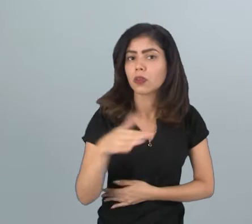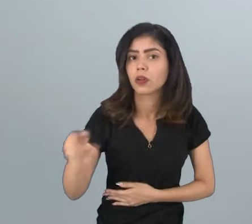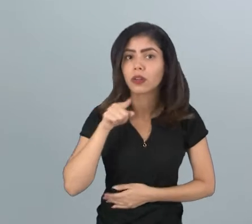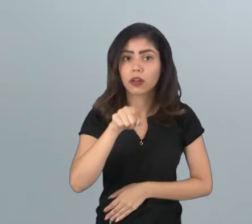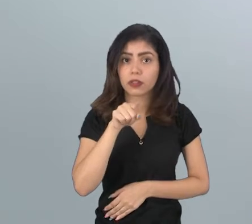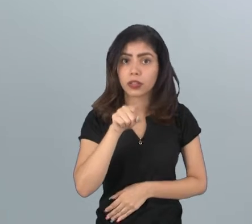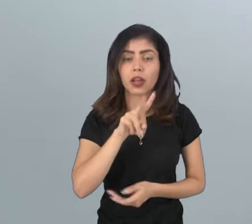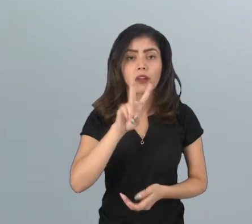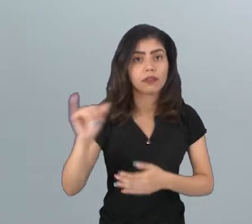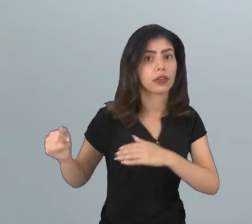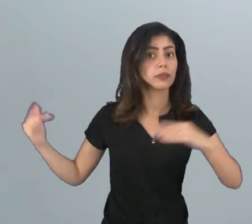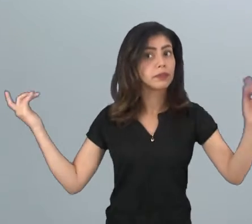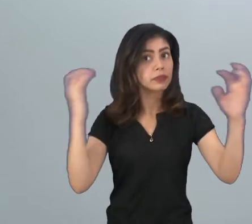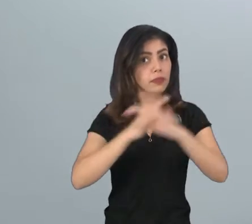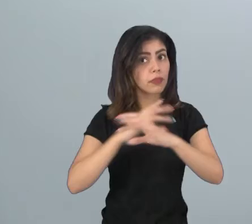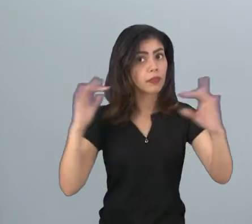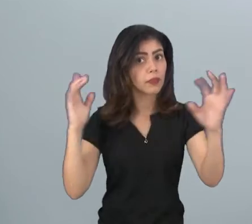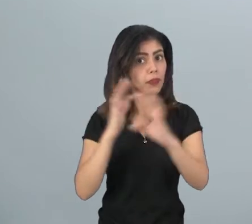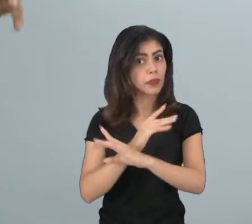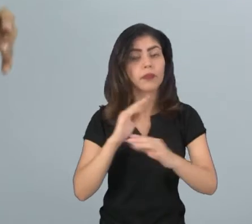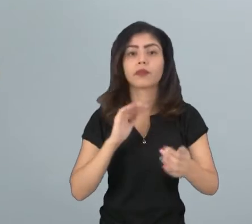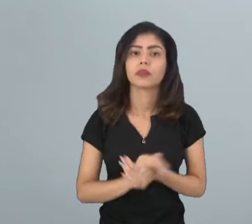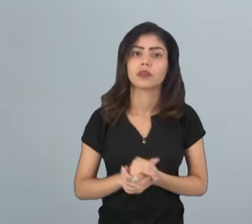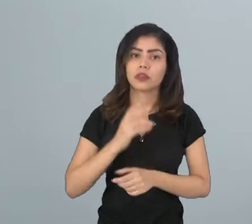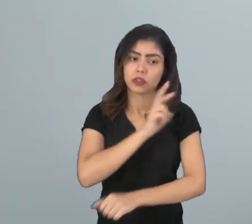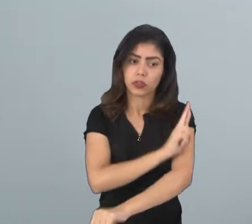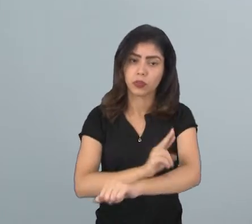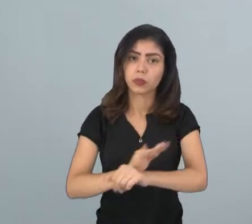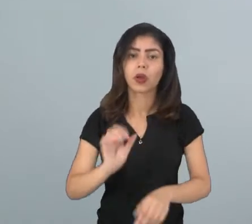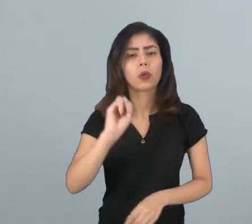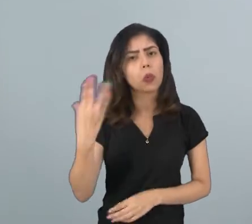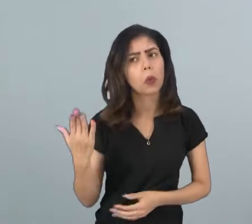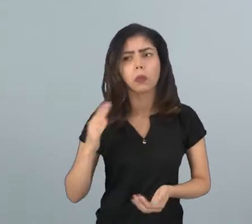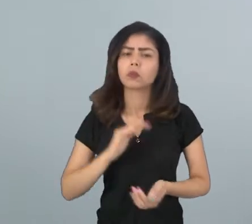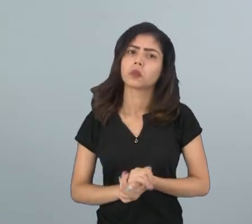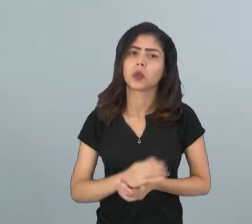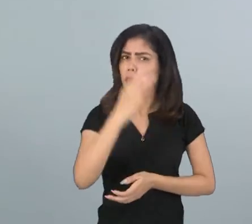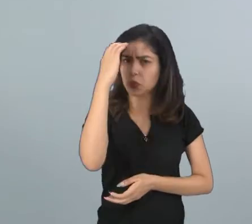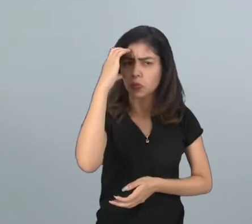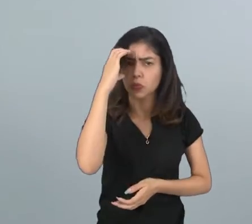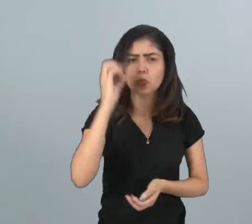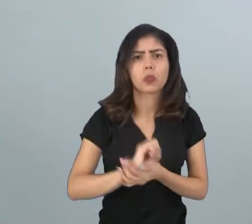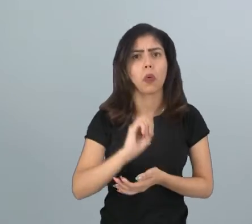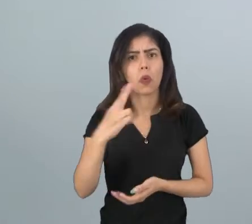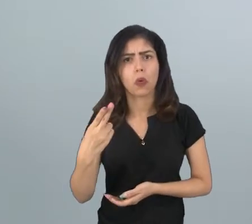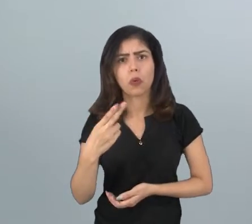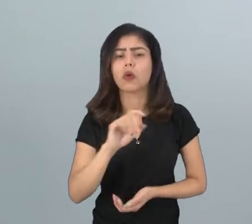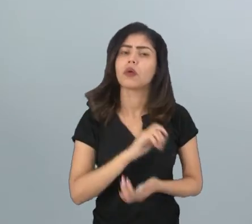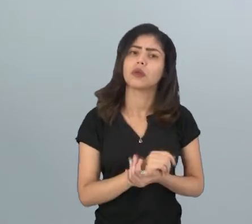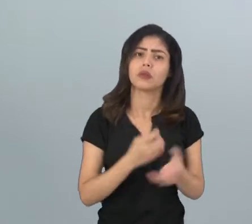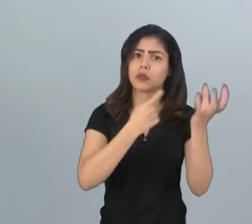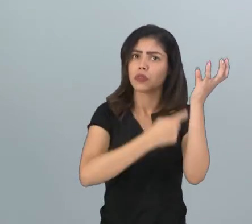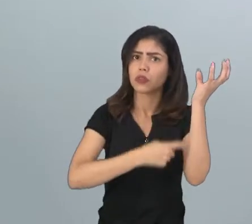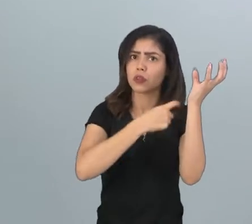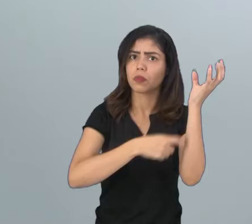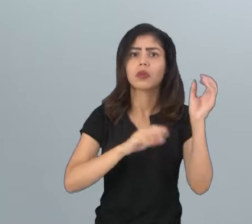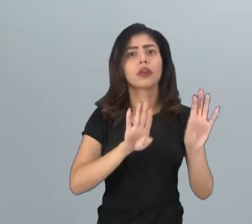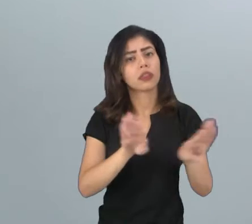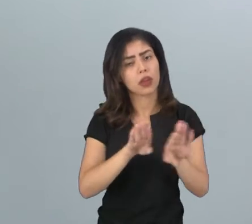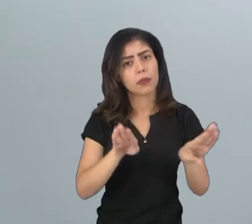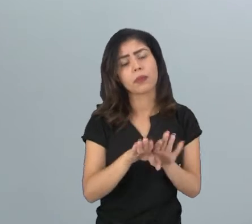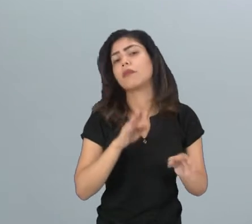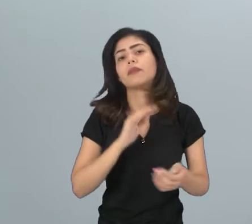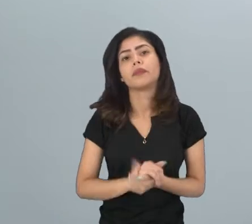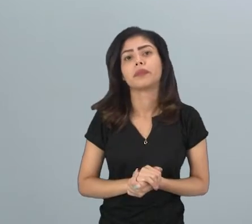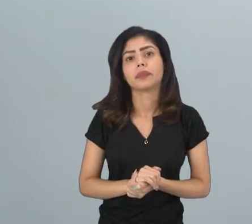vai no centro da cidade de Rio Branco, vai no centro de Cruzeiro do Sul, ou de Brasileia, Chapuri, esses Brasil, você vai